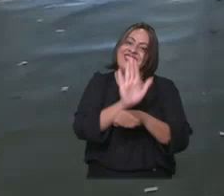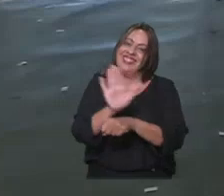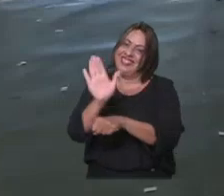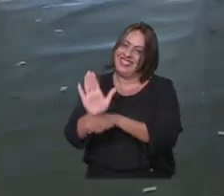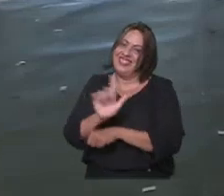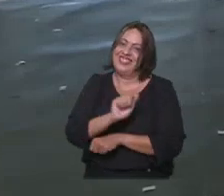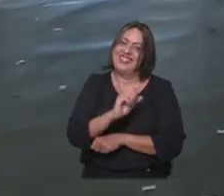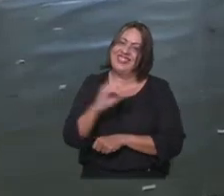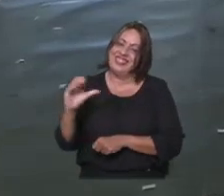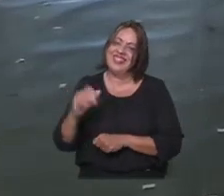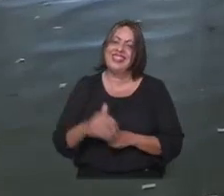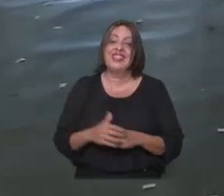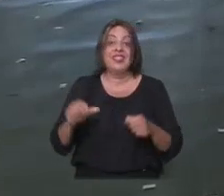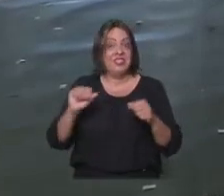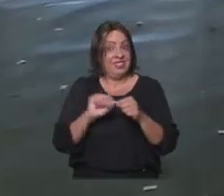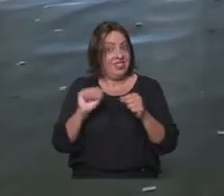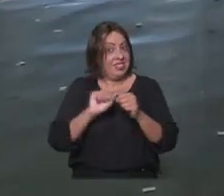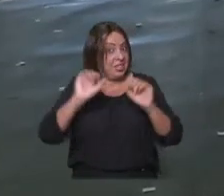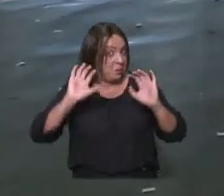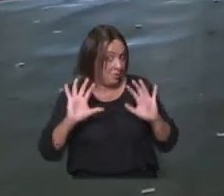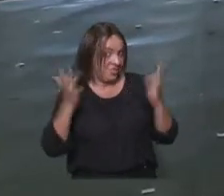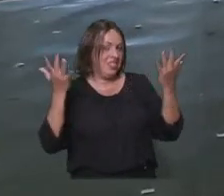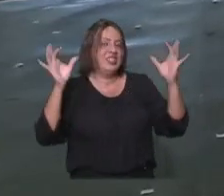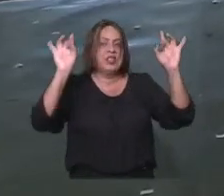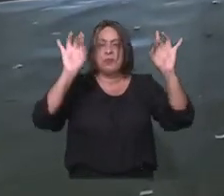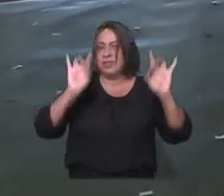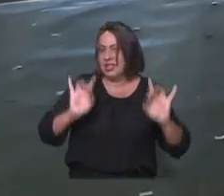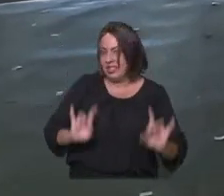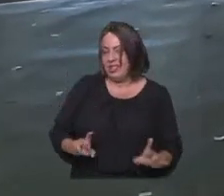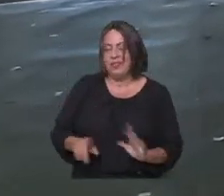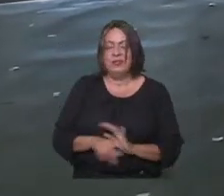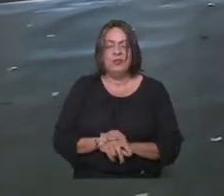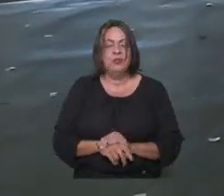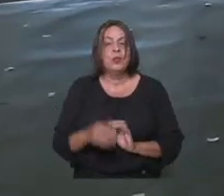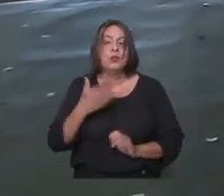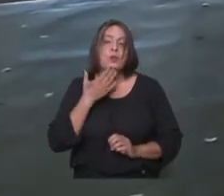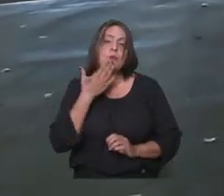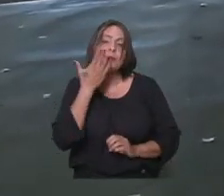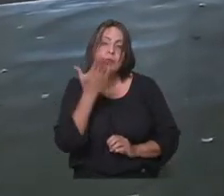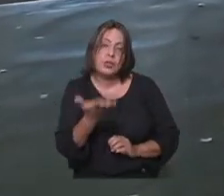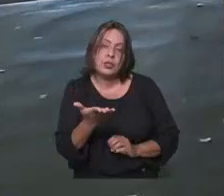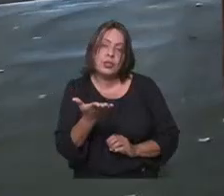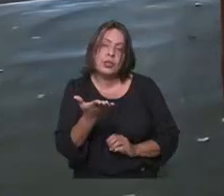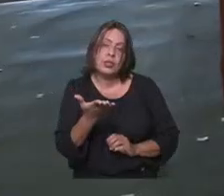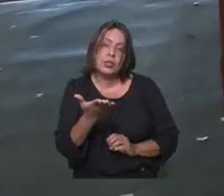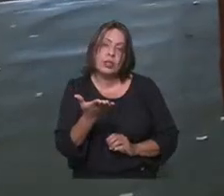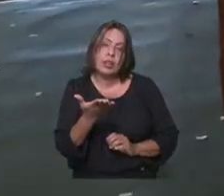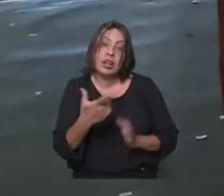já vão fazer uma apresentação muito especial. Eu vou pedir para a